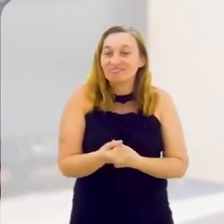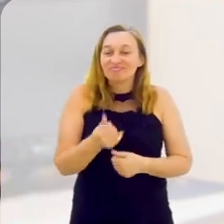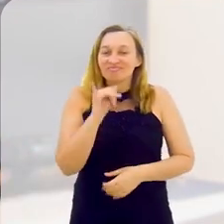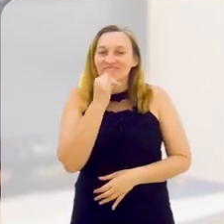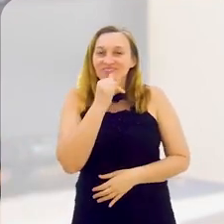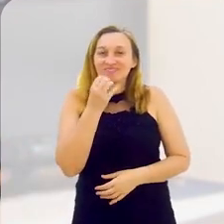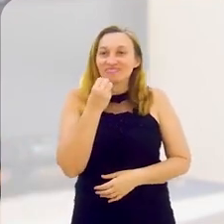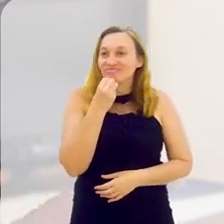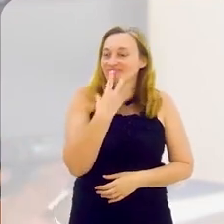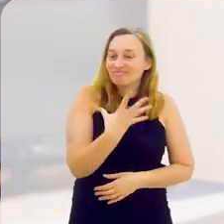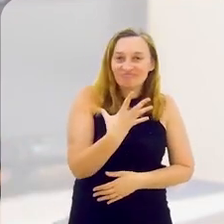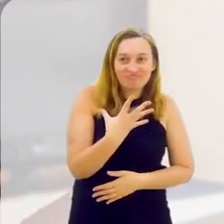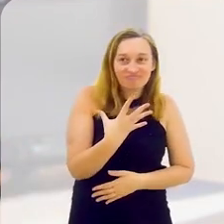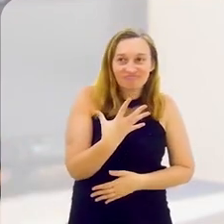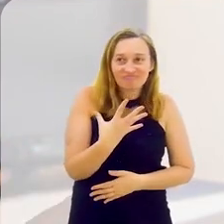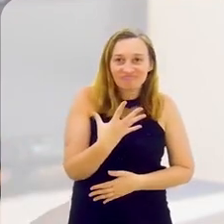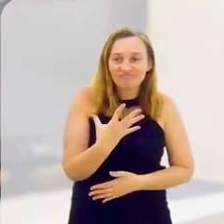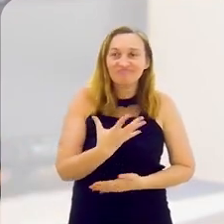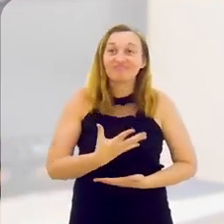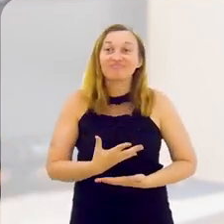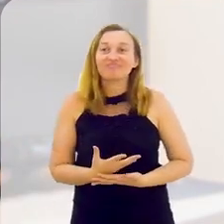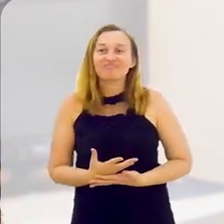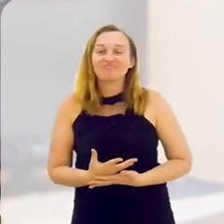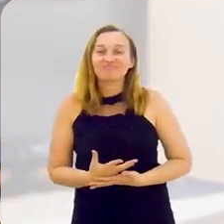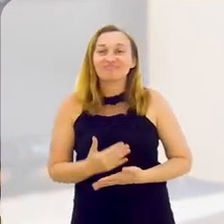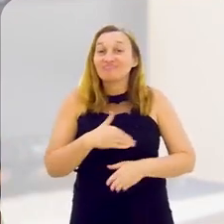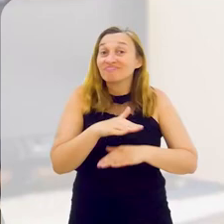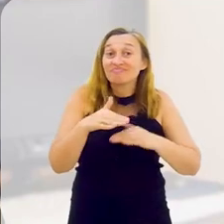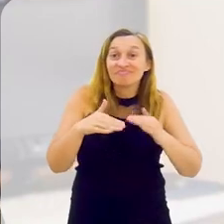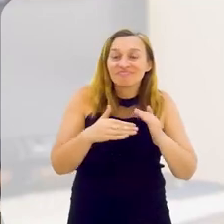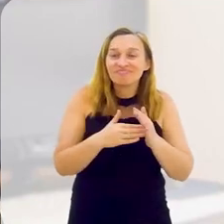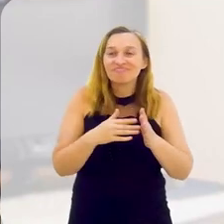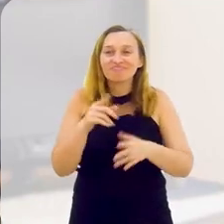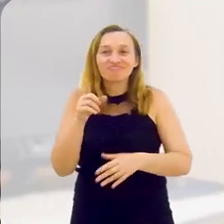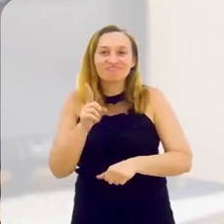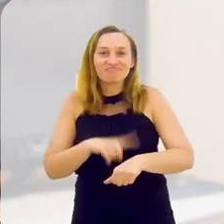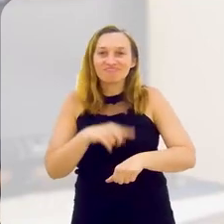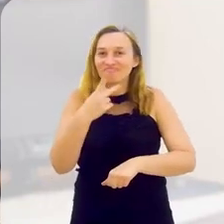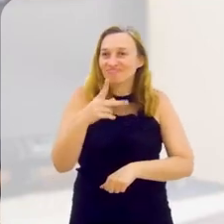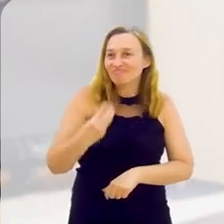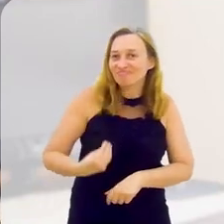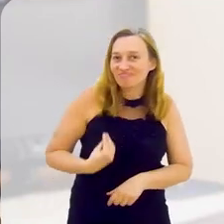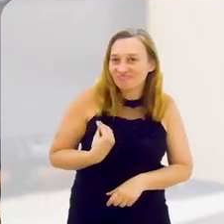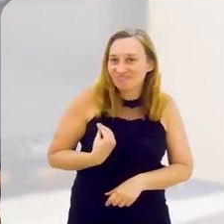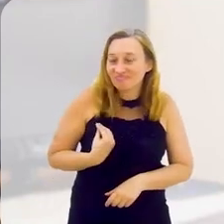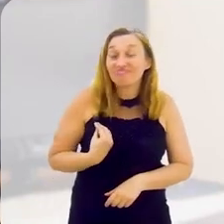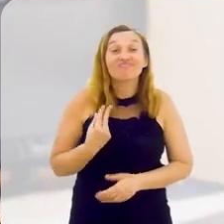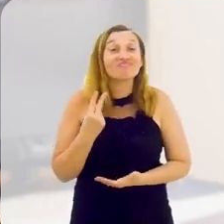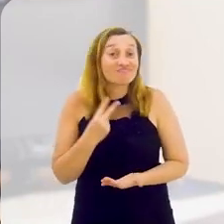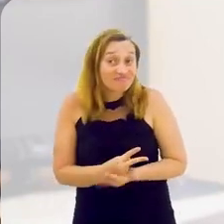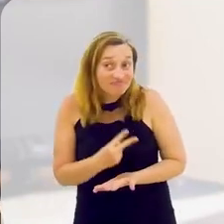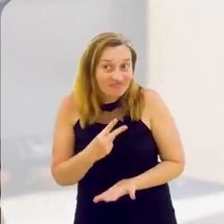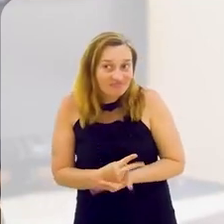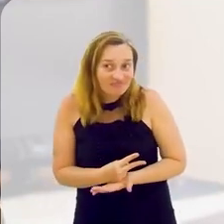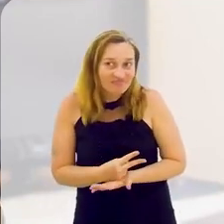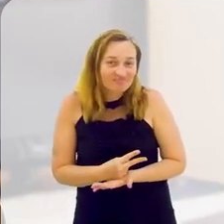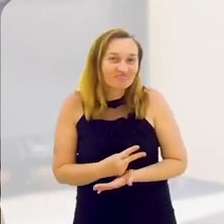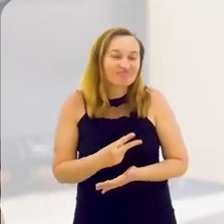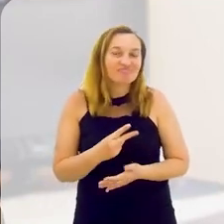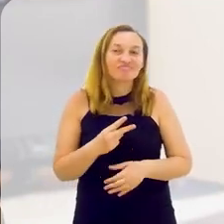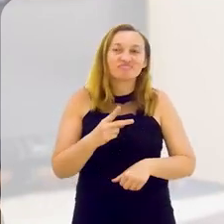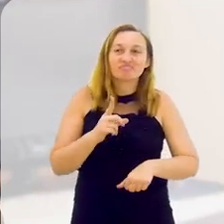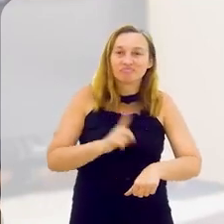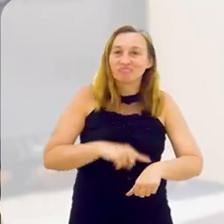energias positivas e muito alto astral em todos os momentos da sua vida, mesmo nos